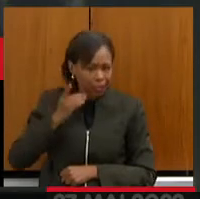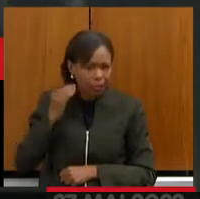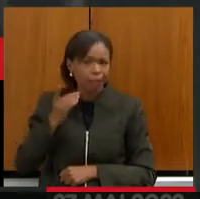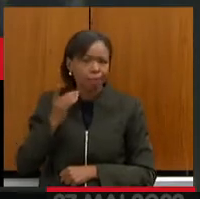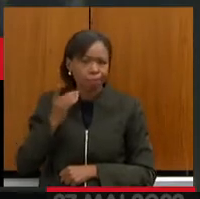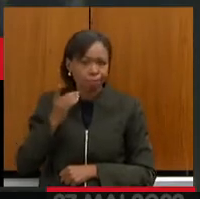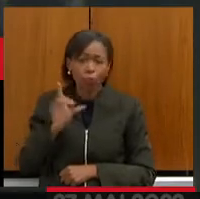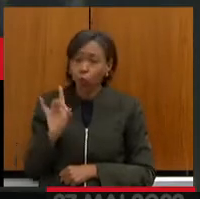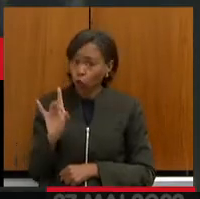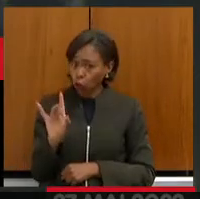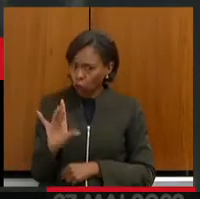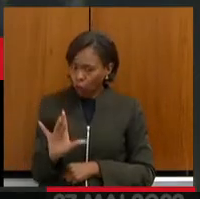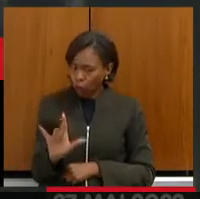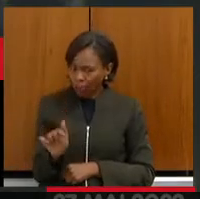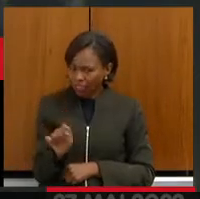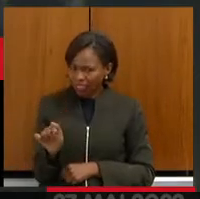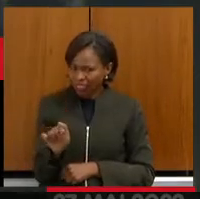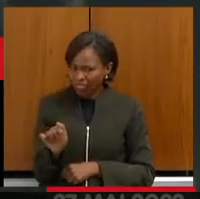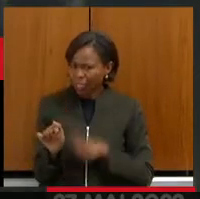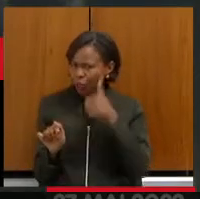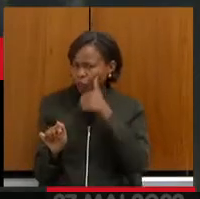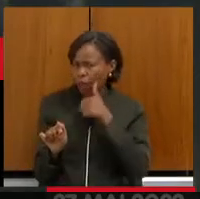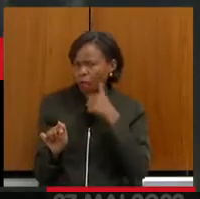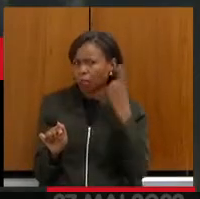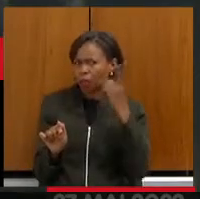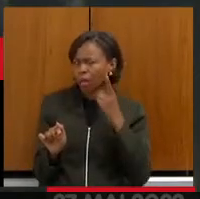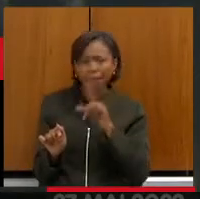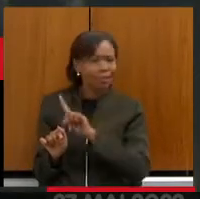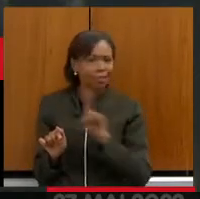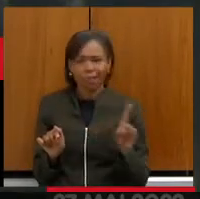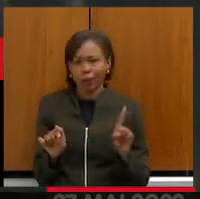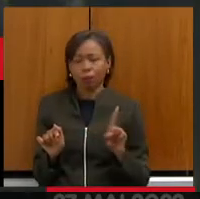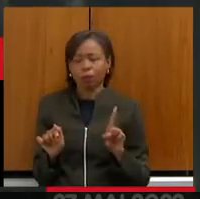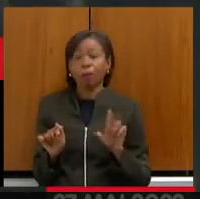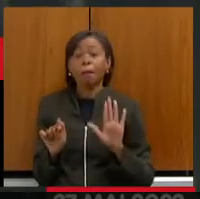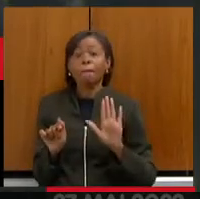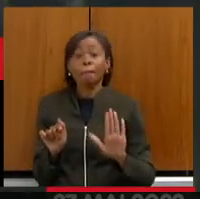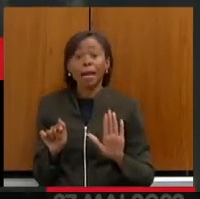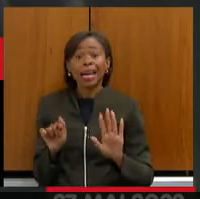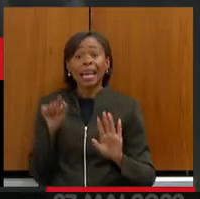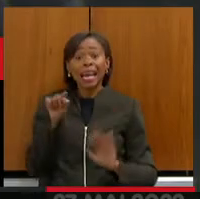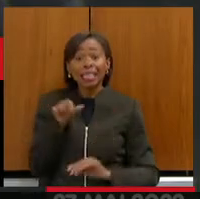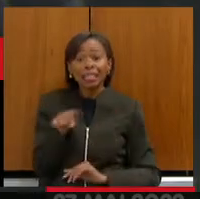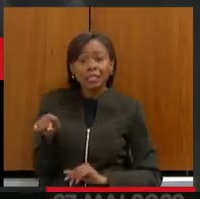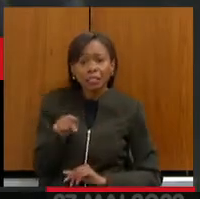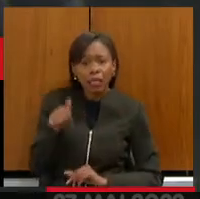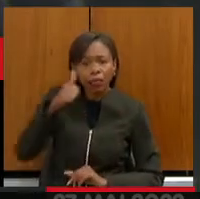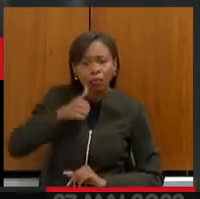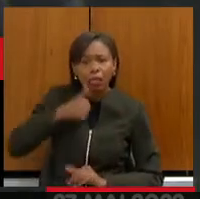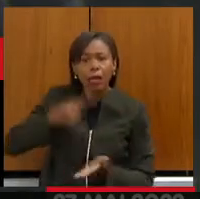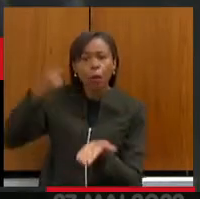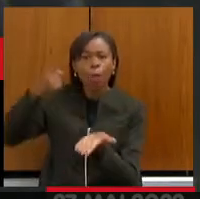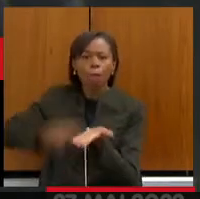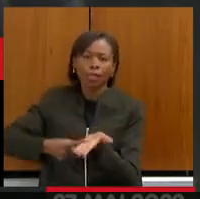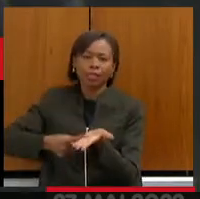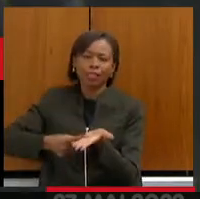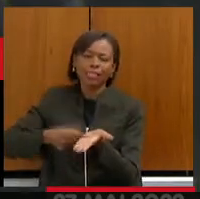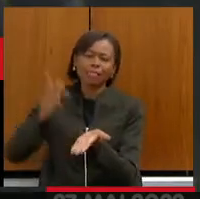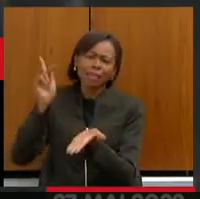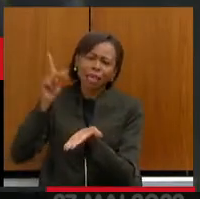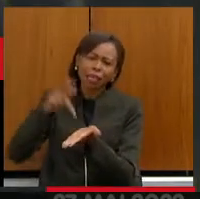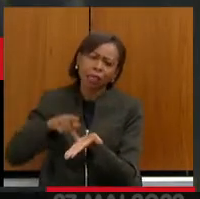77 mulheres deputadas 77 mulheres deputadas comprometidas com a política para o bem